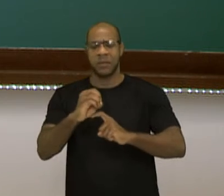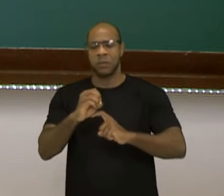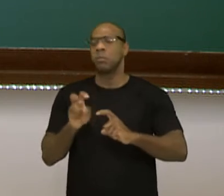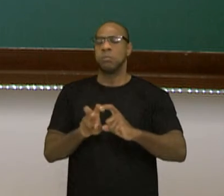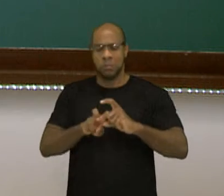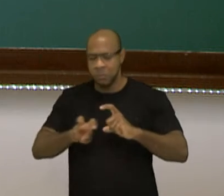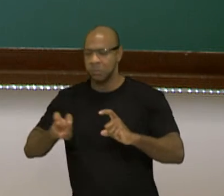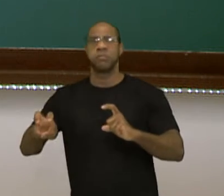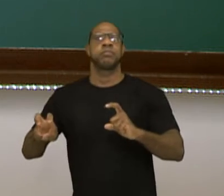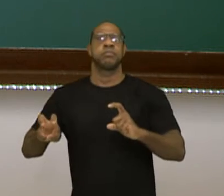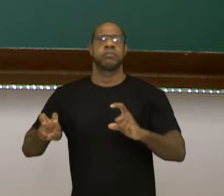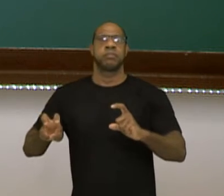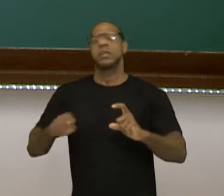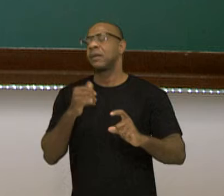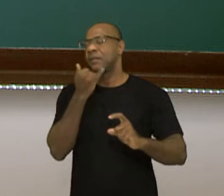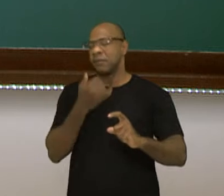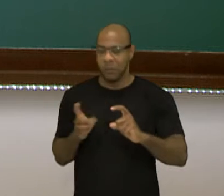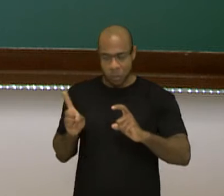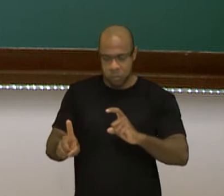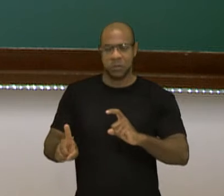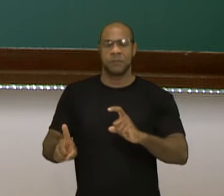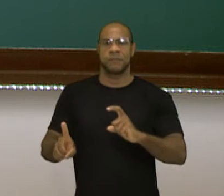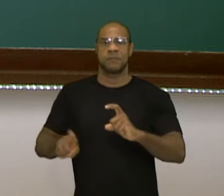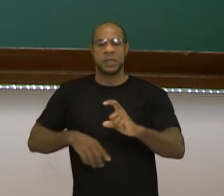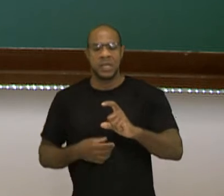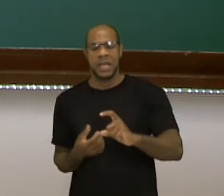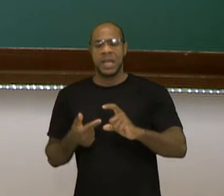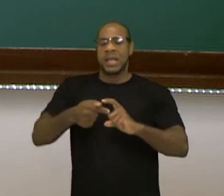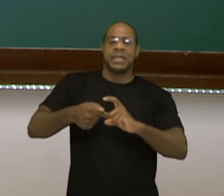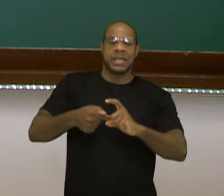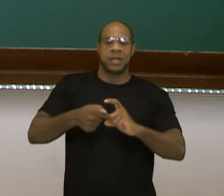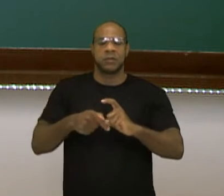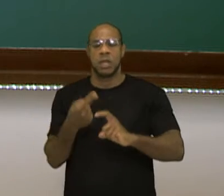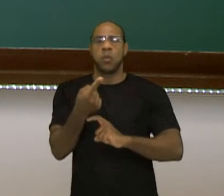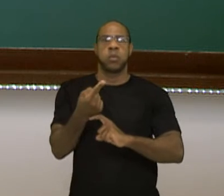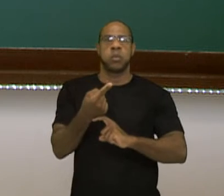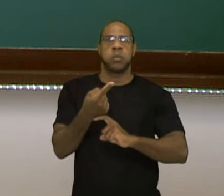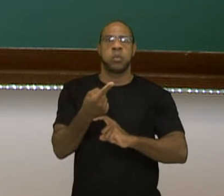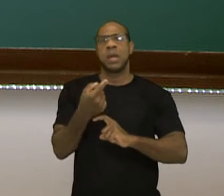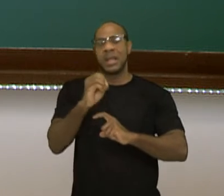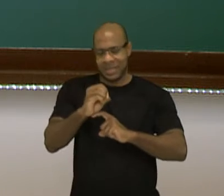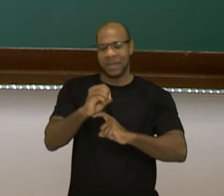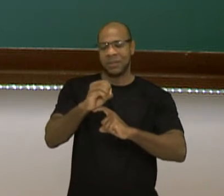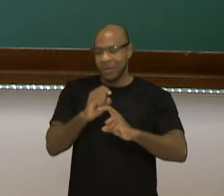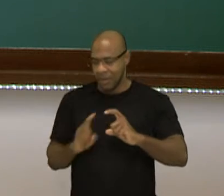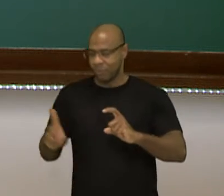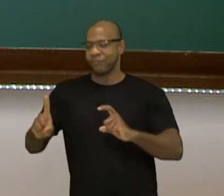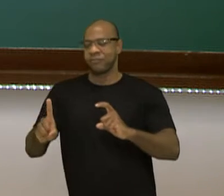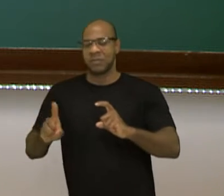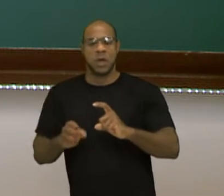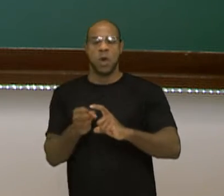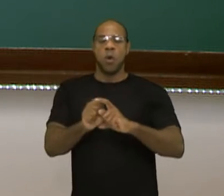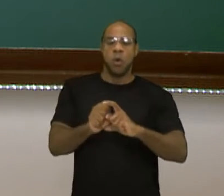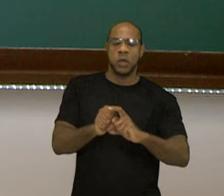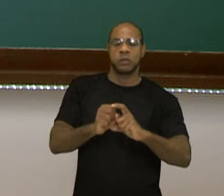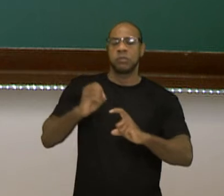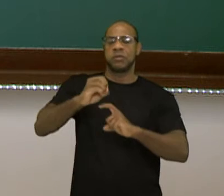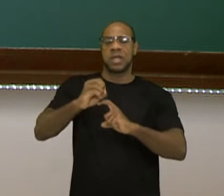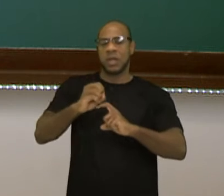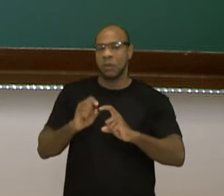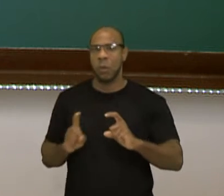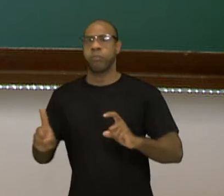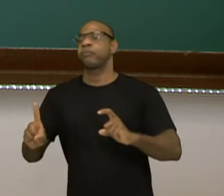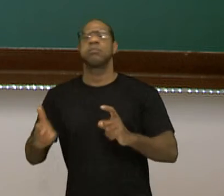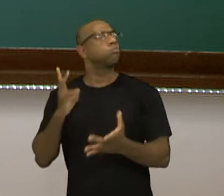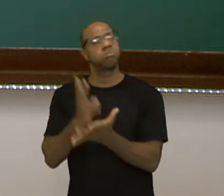1.480.000 elevado a expoente 0, eu preciso calcular? Não, não preciso, vai dar 1, certo? Então, sempre que